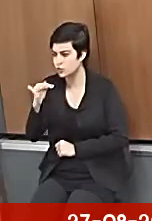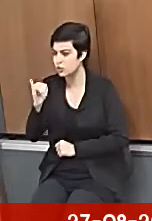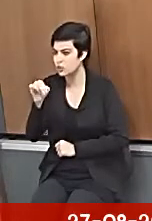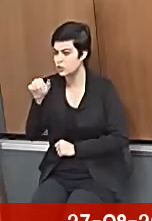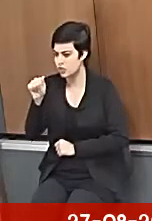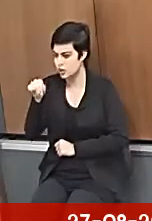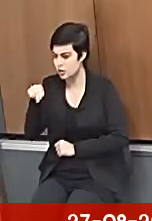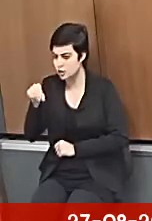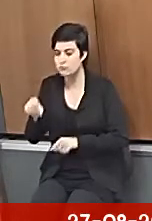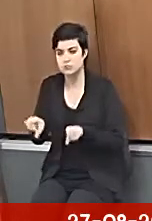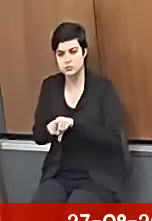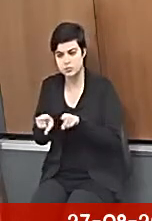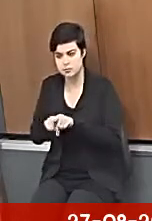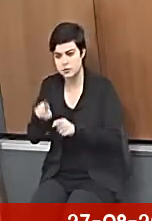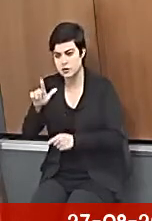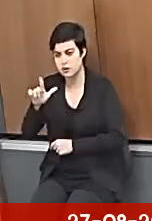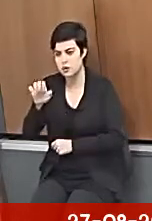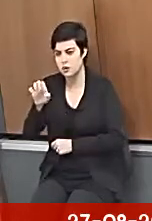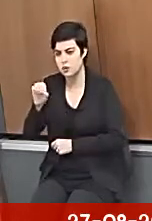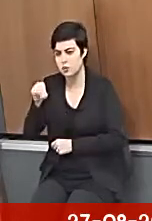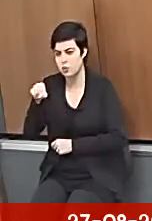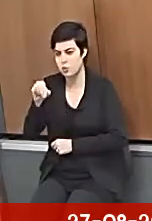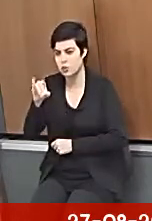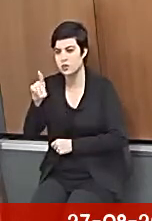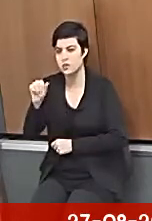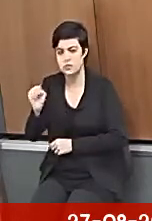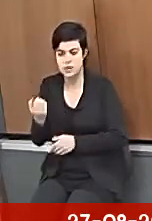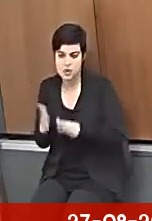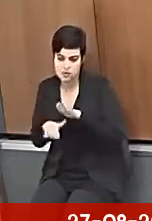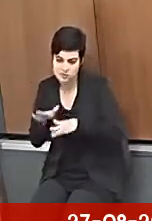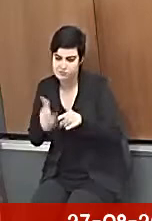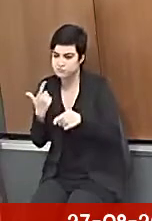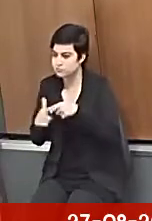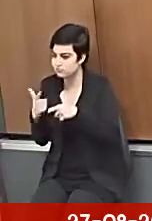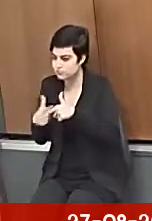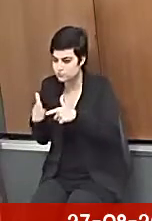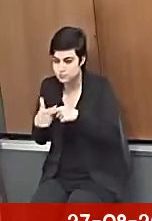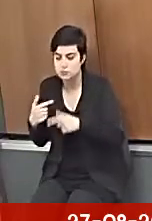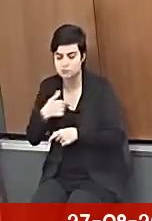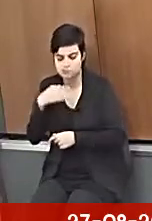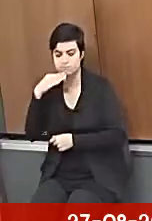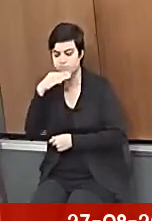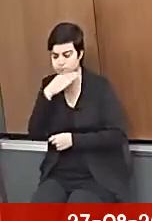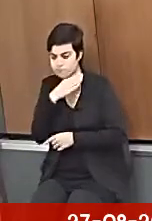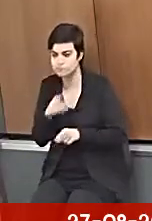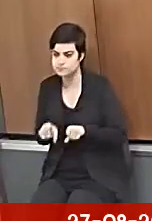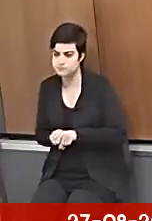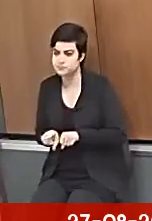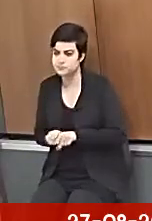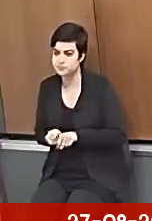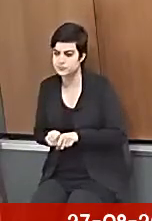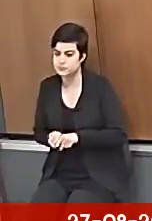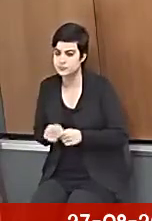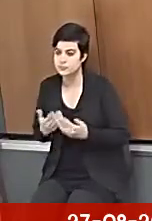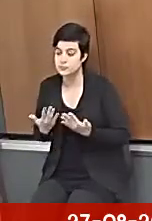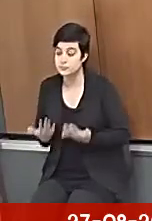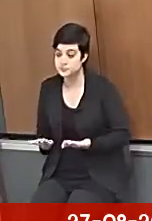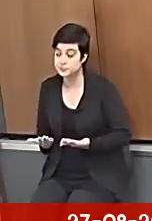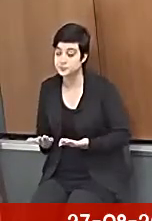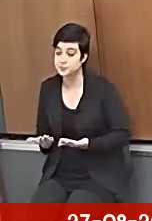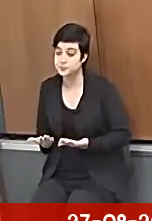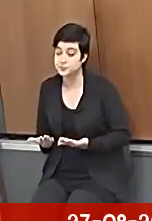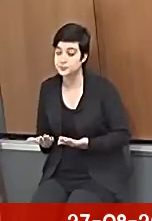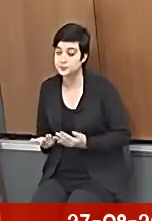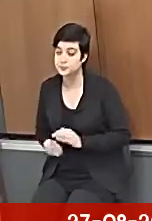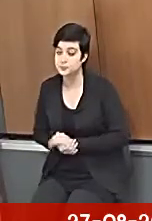tem está em contato comigo nas dificuldades leoninas que você passa e eu tive